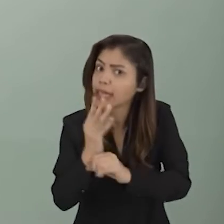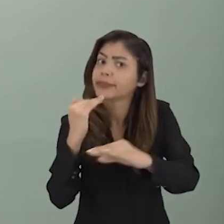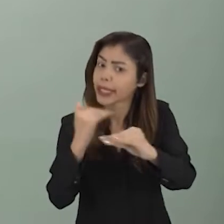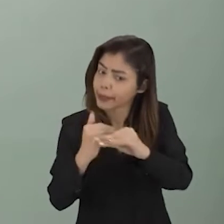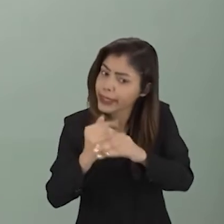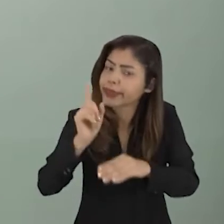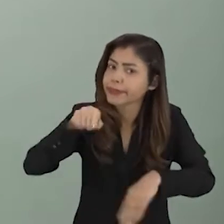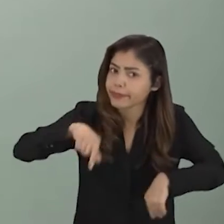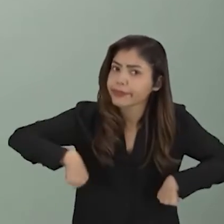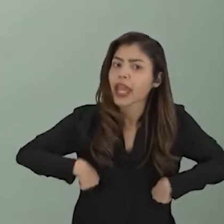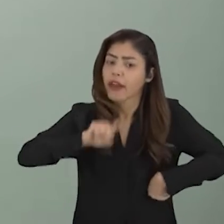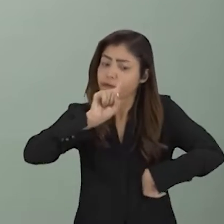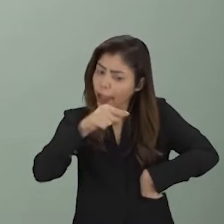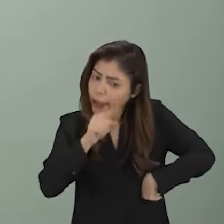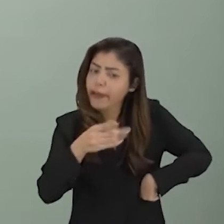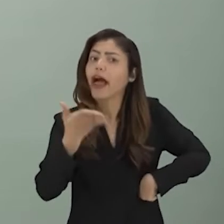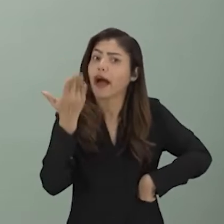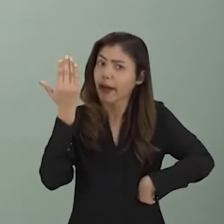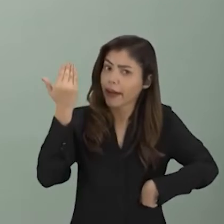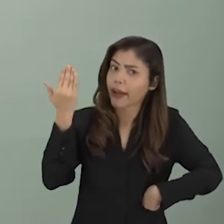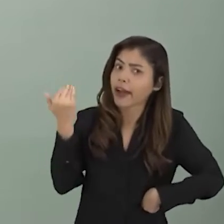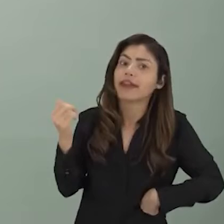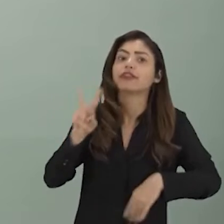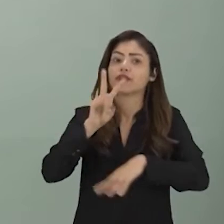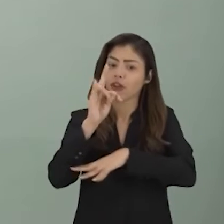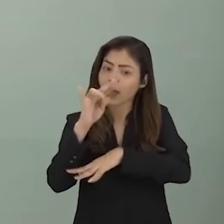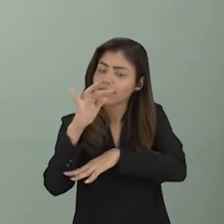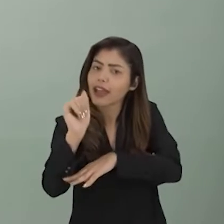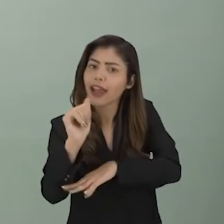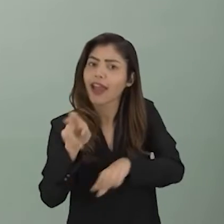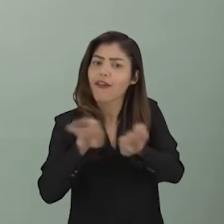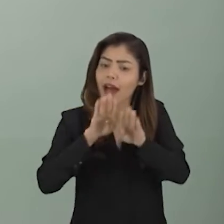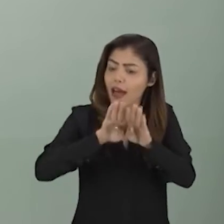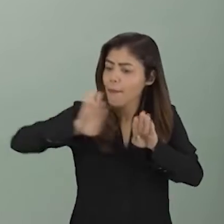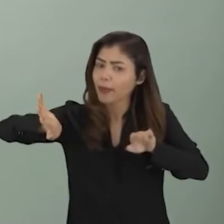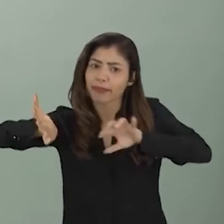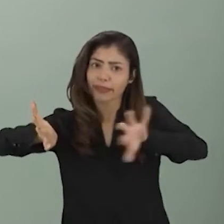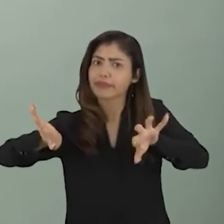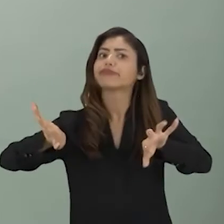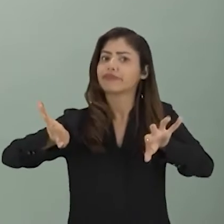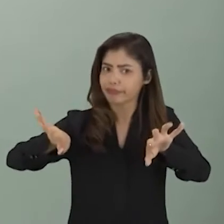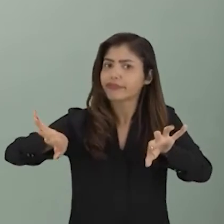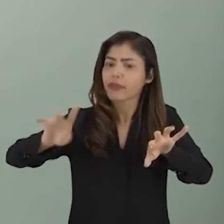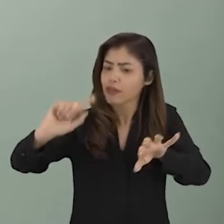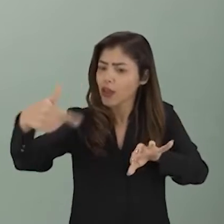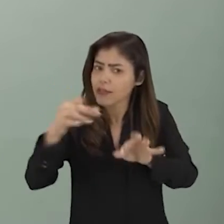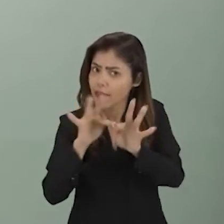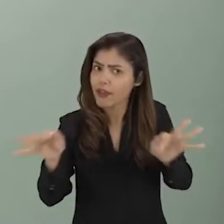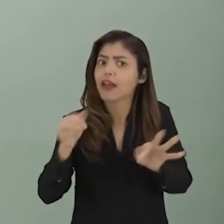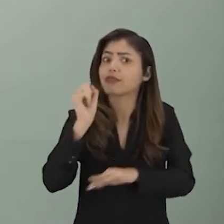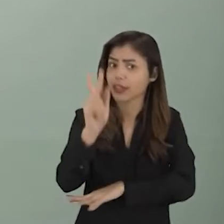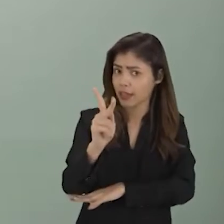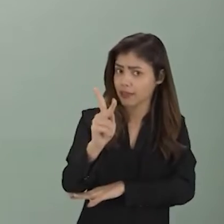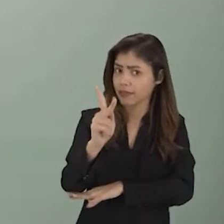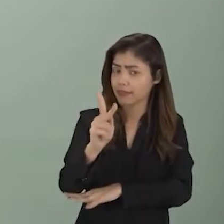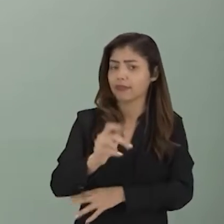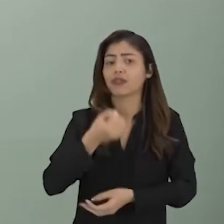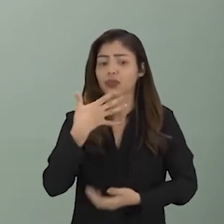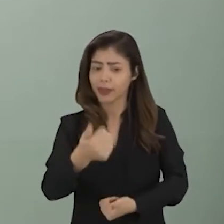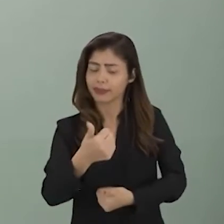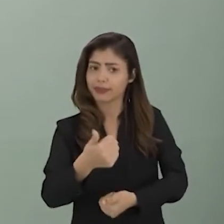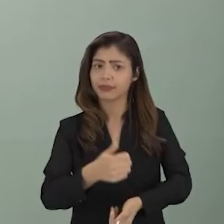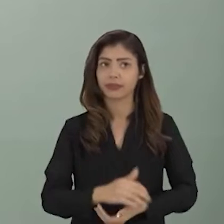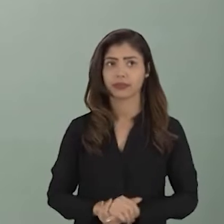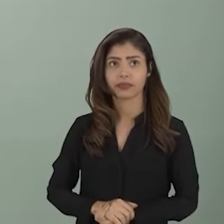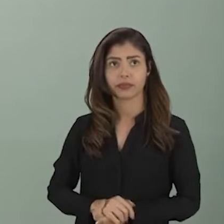né? Colocar vírgulazinha antes do vocativo. Nós temos que separar o vocativo do resto da frase, do resto da oração,